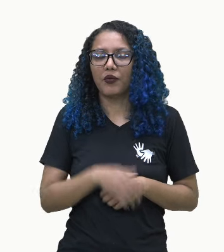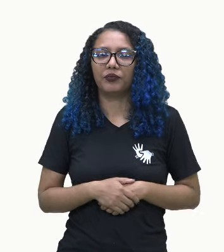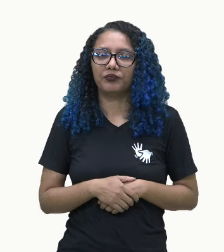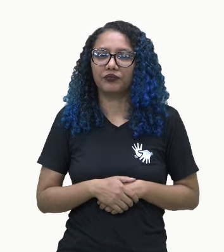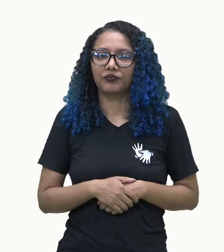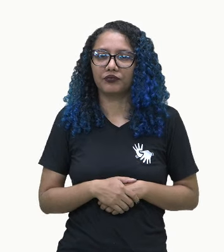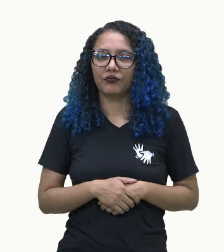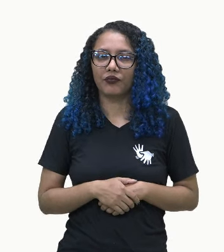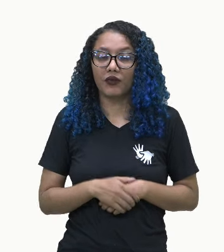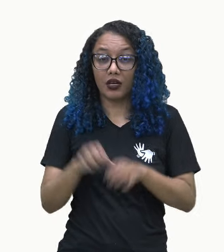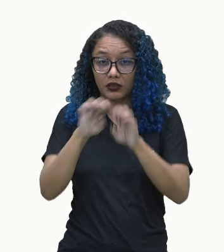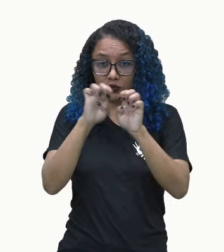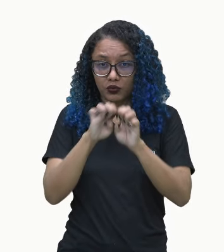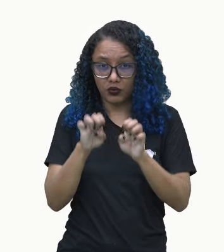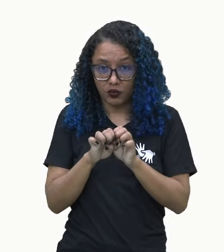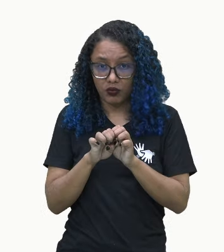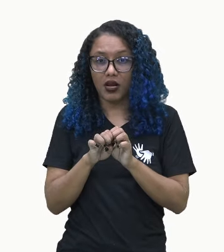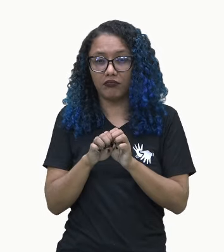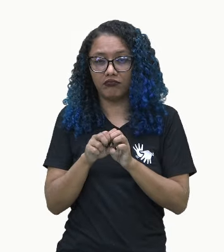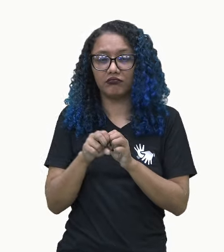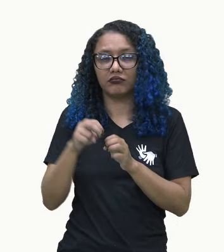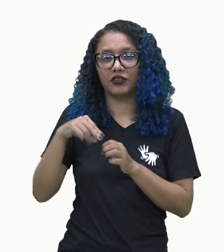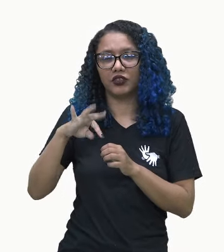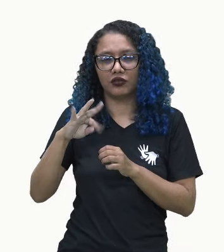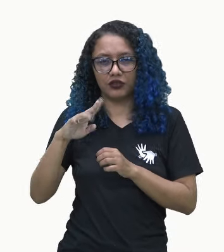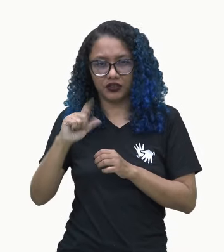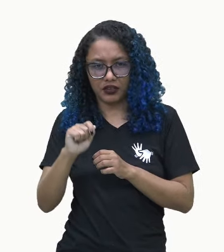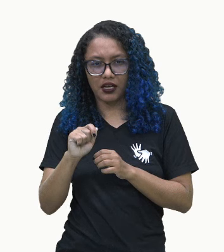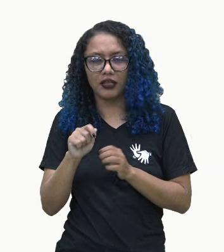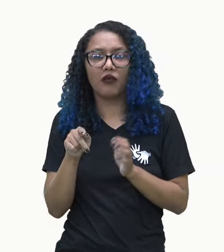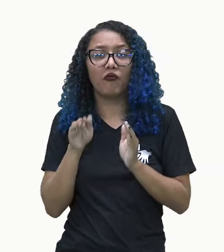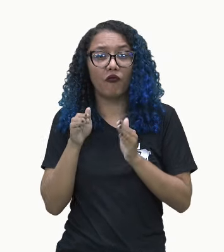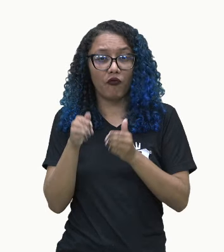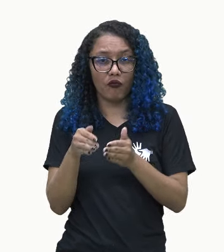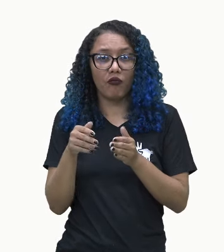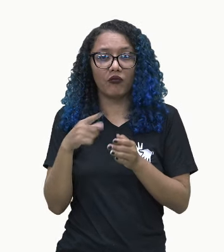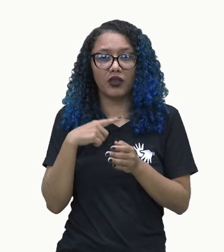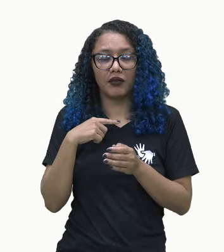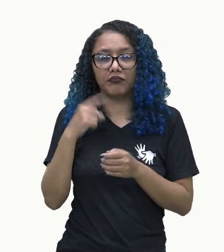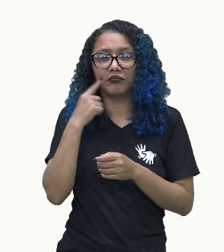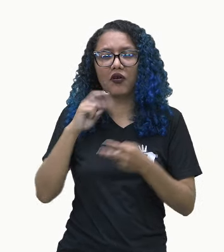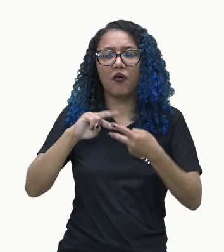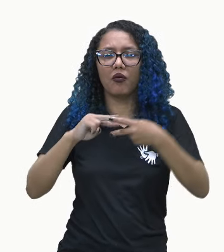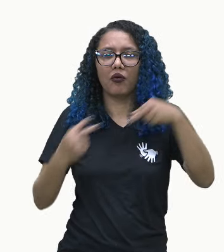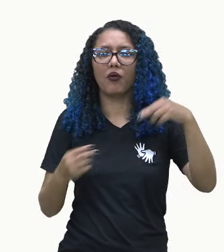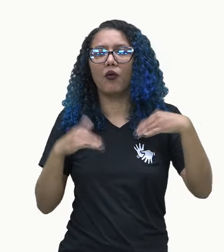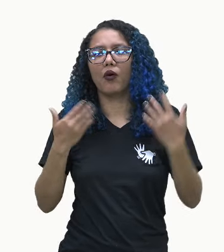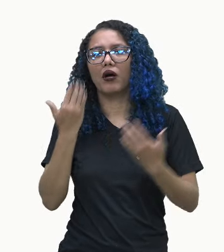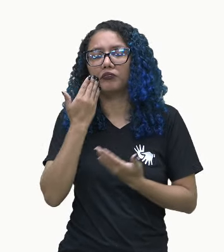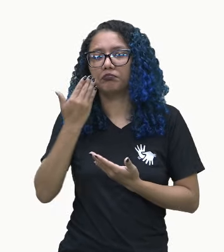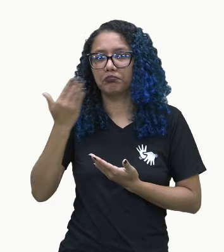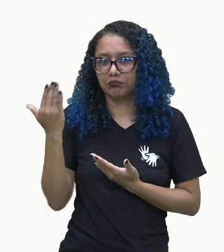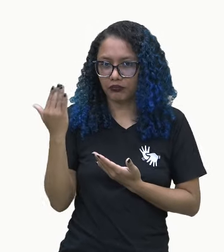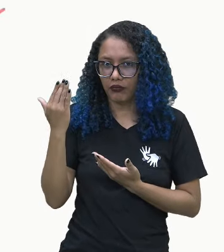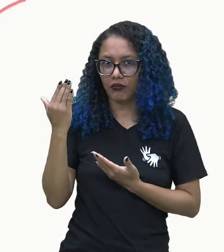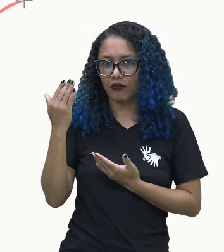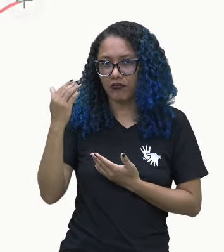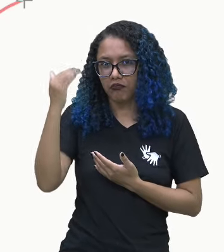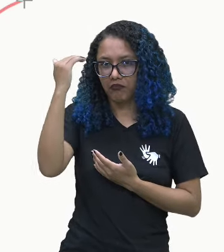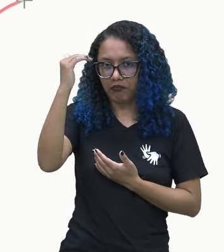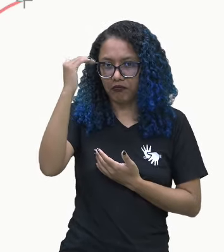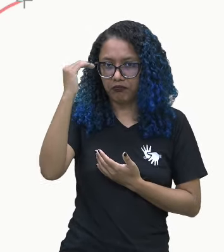compõem o DNA e o RNA são específicas. No DNA nós temos a citosina, guanina,